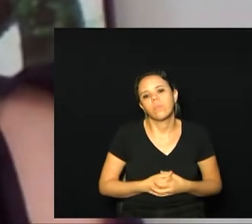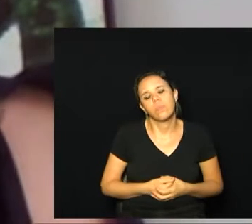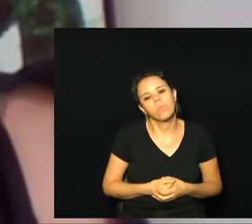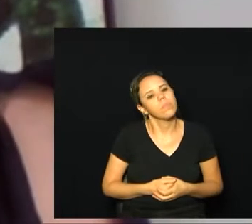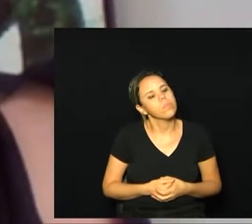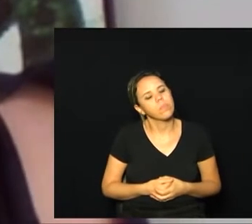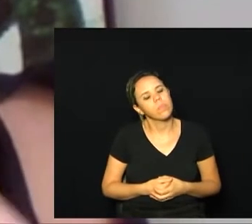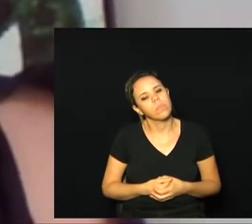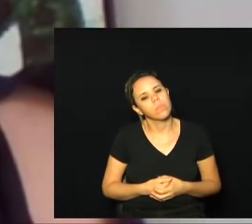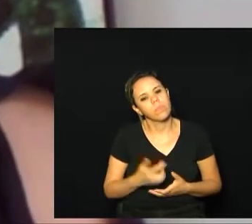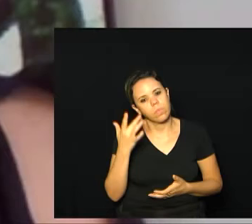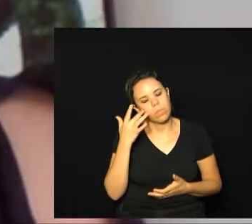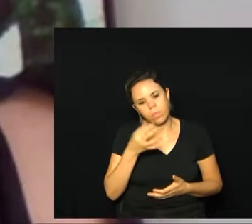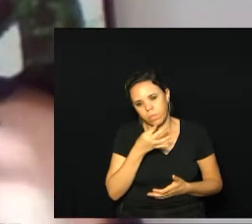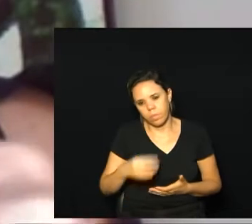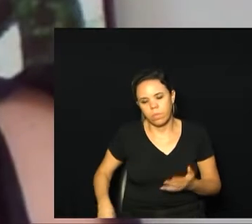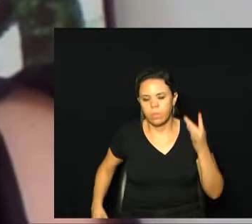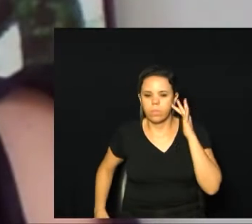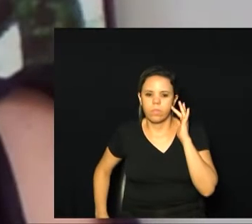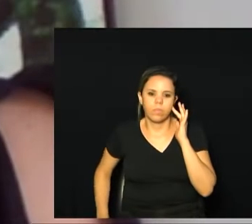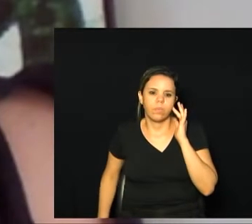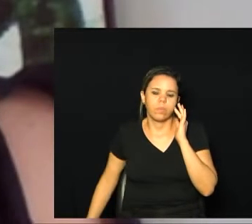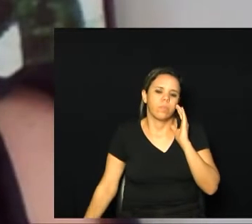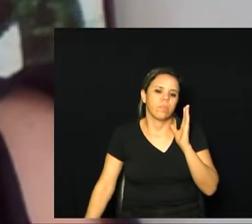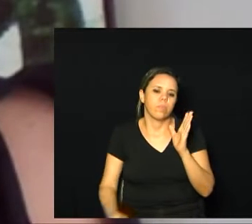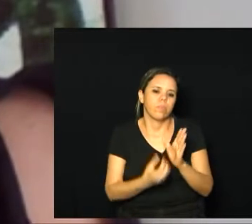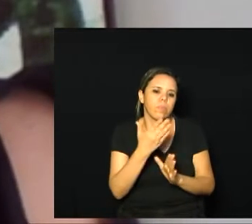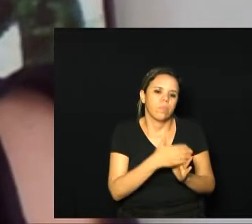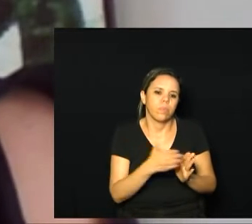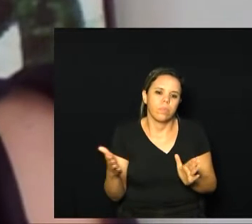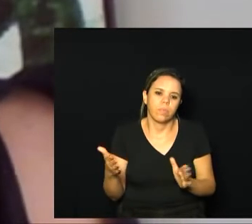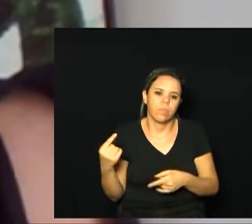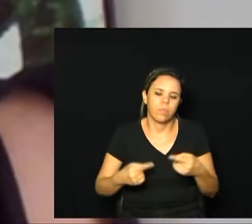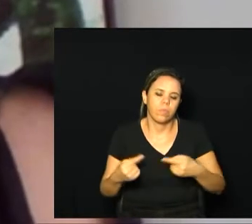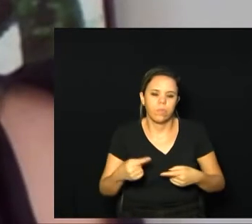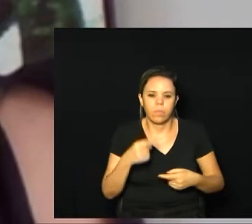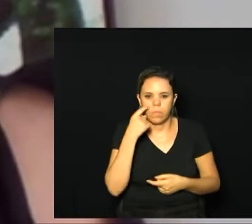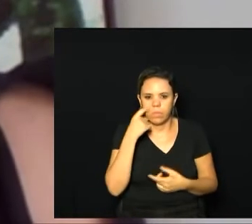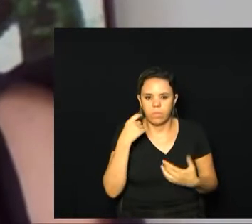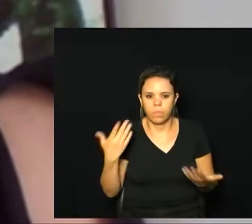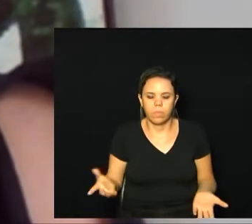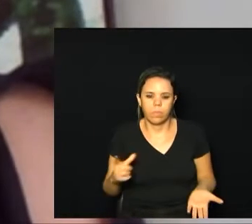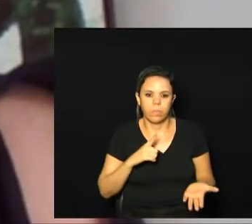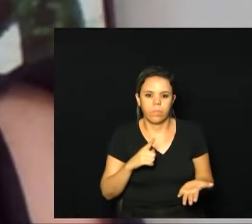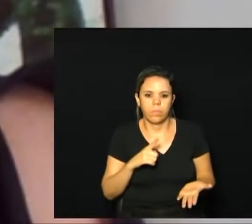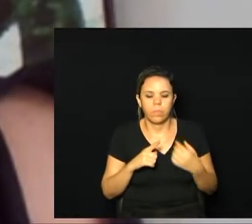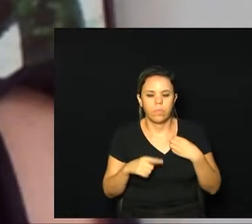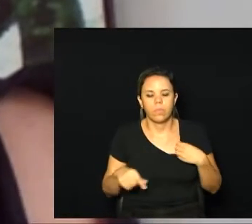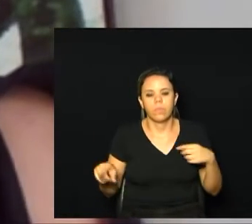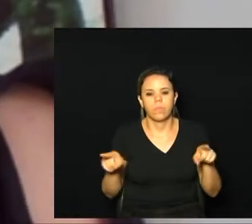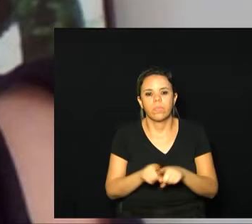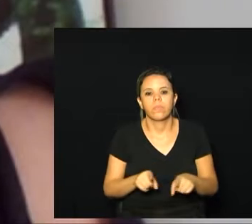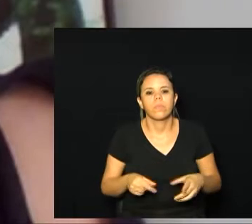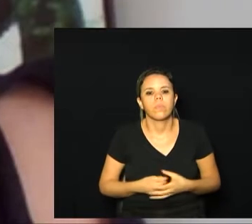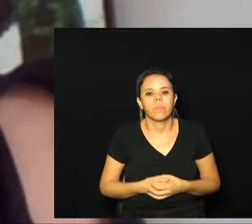um ponto que eu acho que, no meu ponto de vista, foi o que gerou ali maior discussão, né? Tem uma questão também que